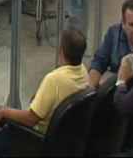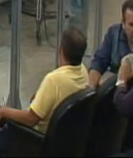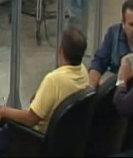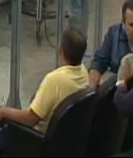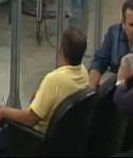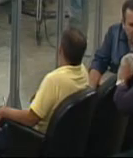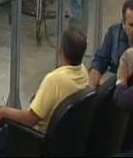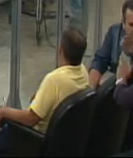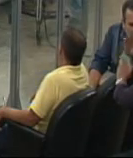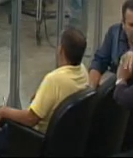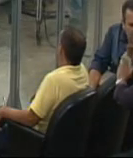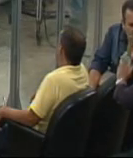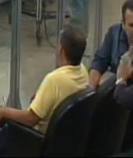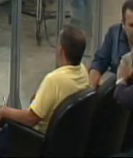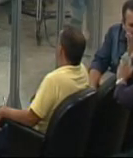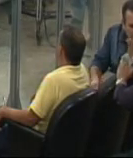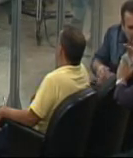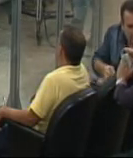Ok?